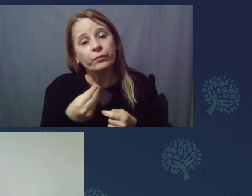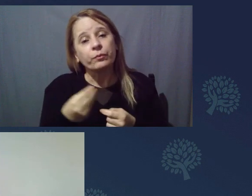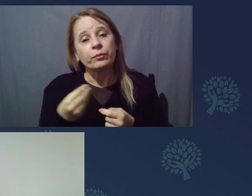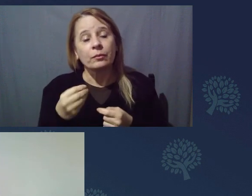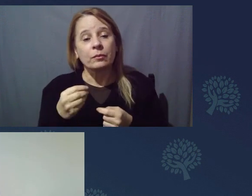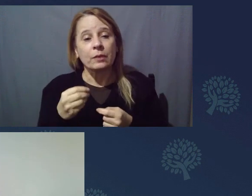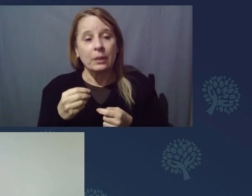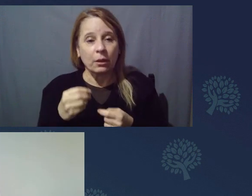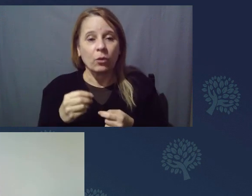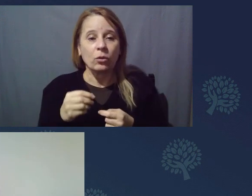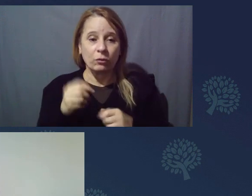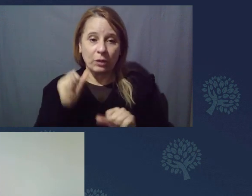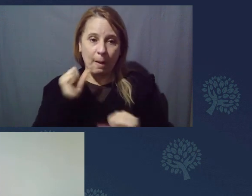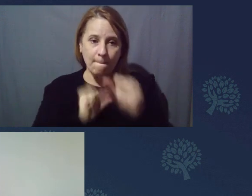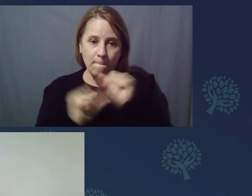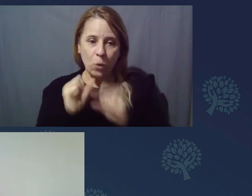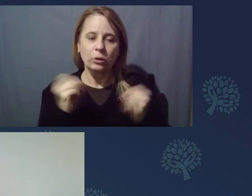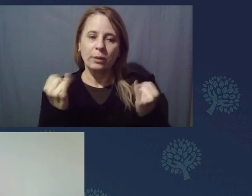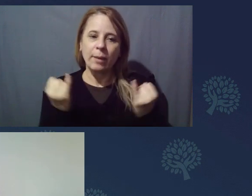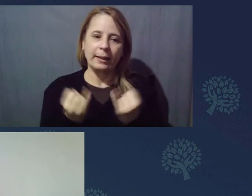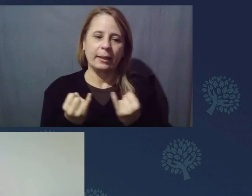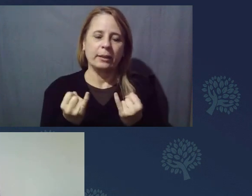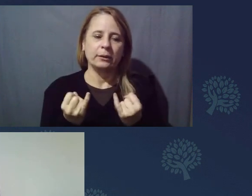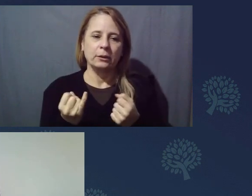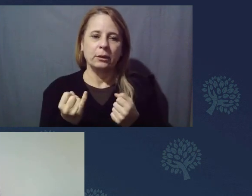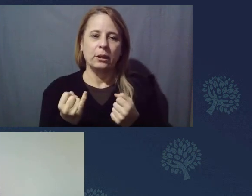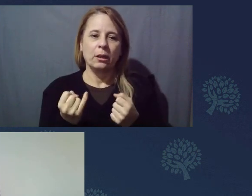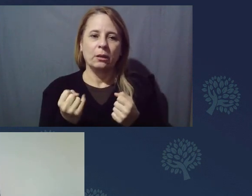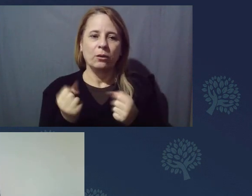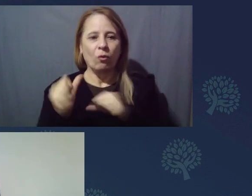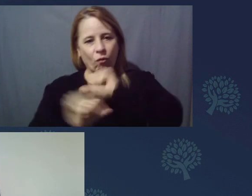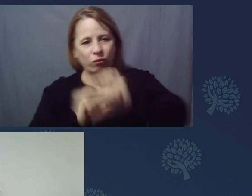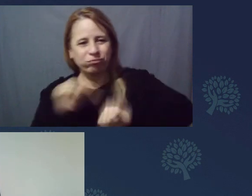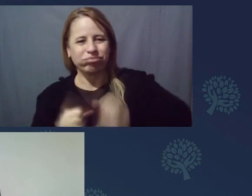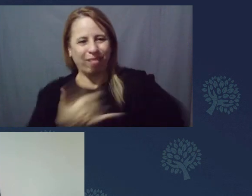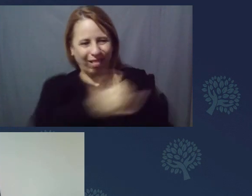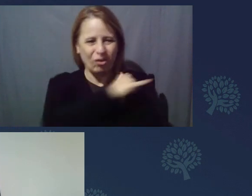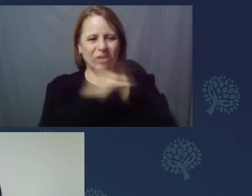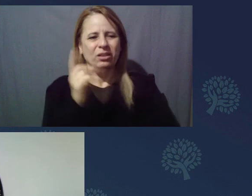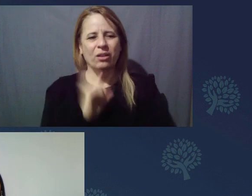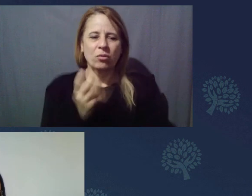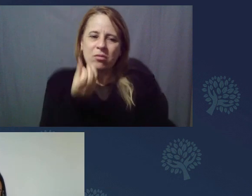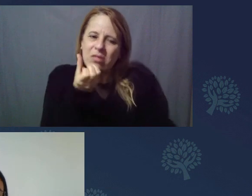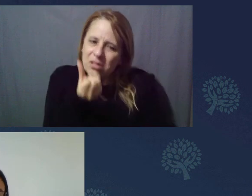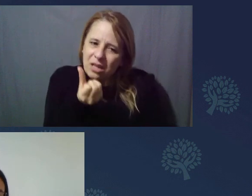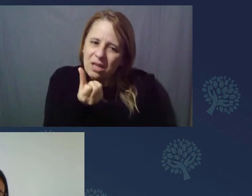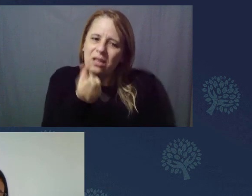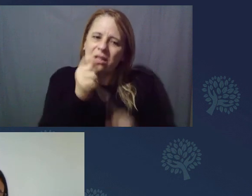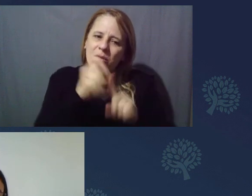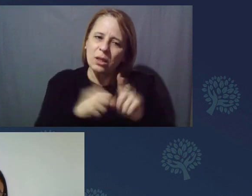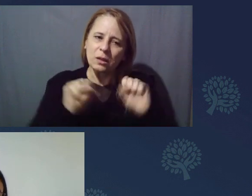muito difícil. Então, pense sempre por 6 meses, né?